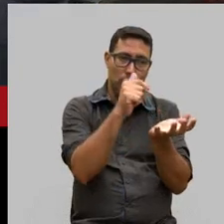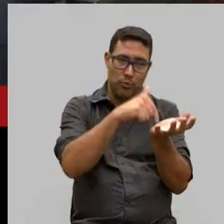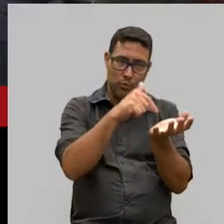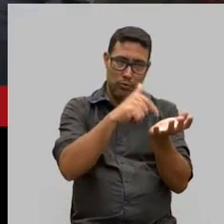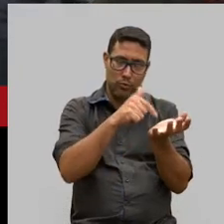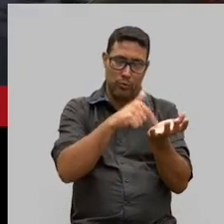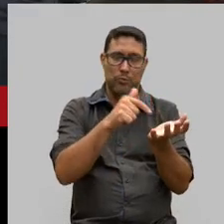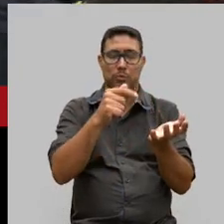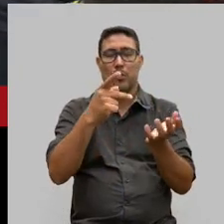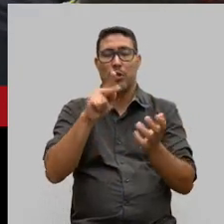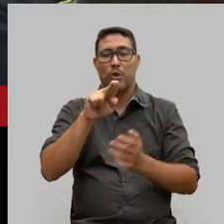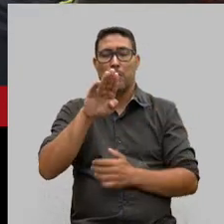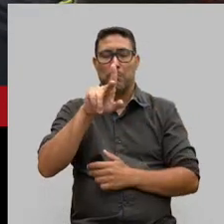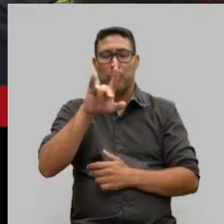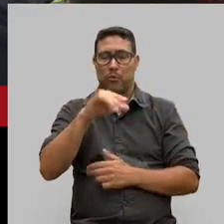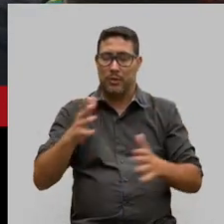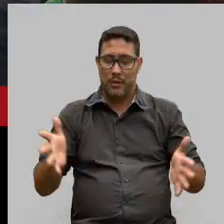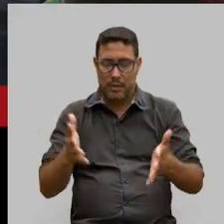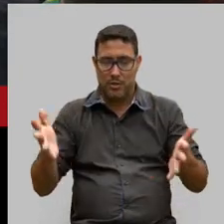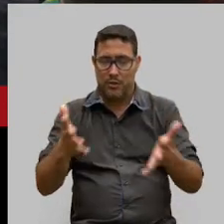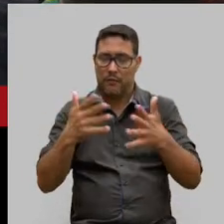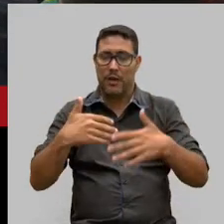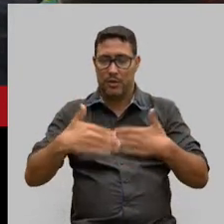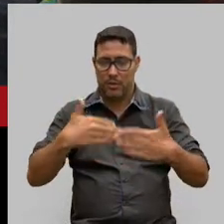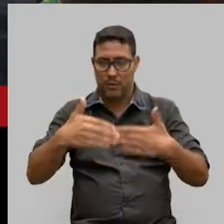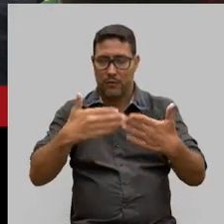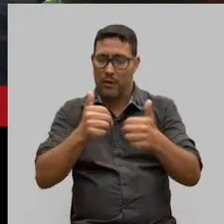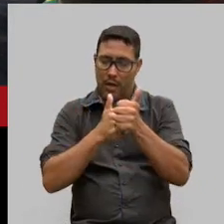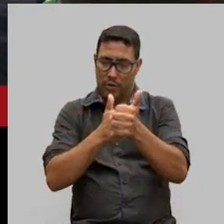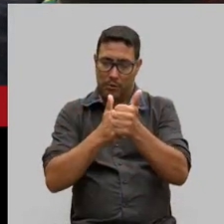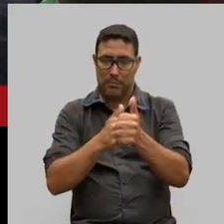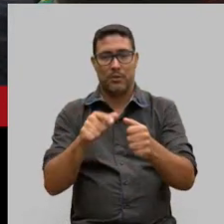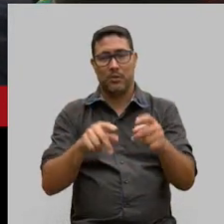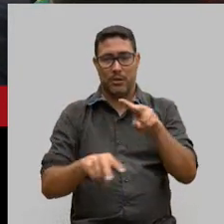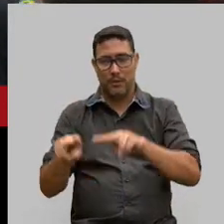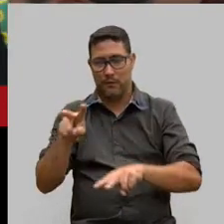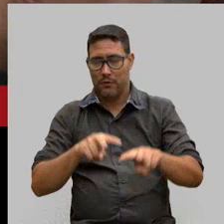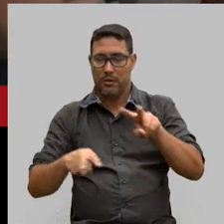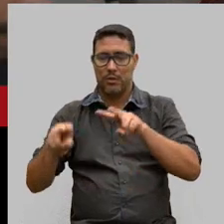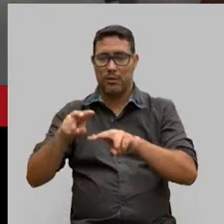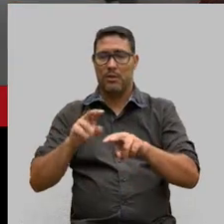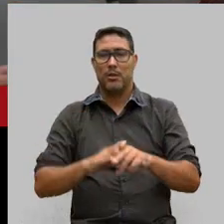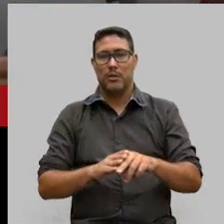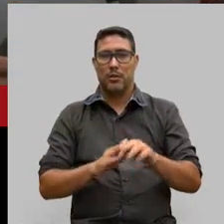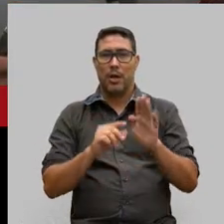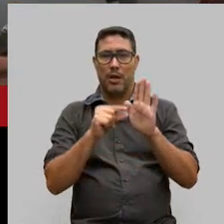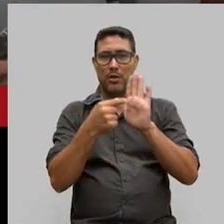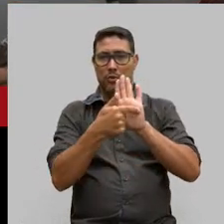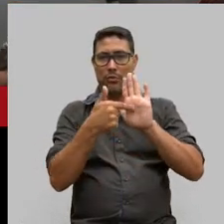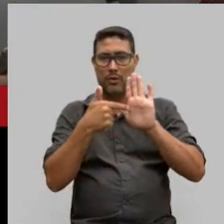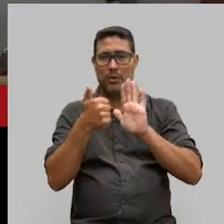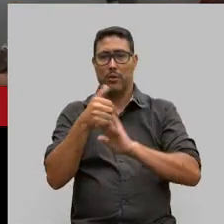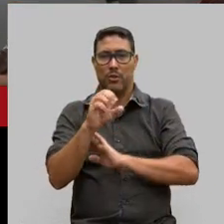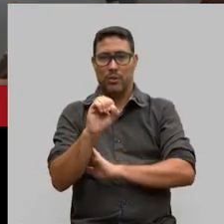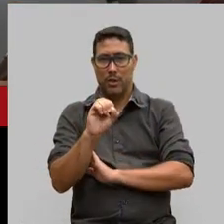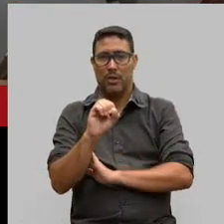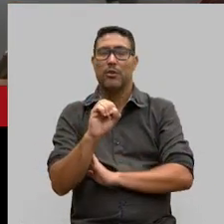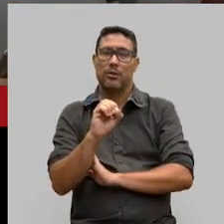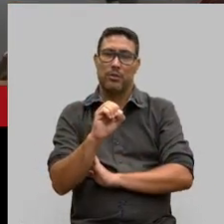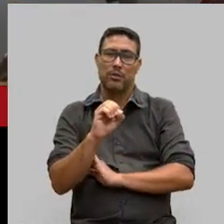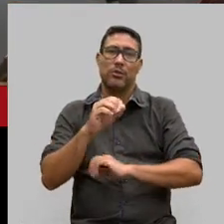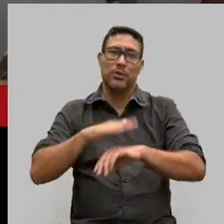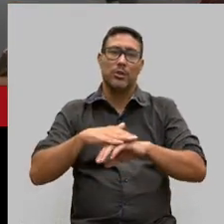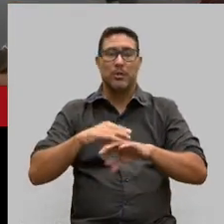desenvolver implementar acompanhar e e avaliar no inciso 10º adoção de práticas